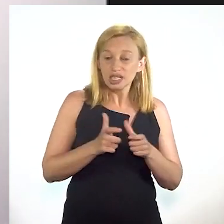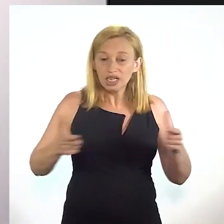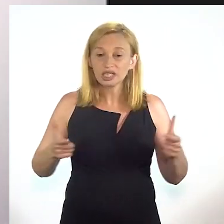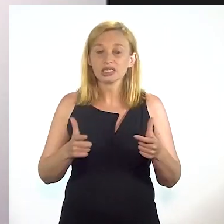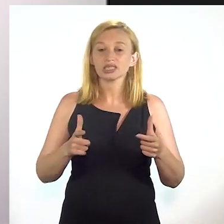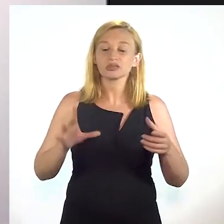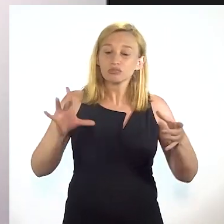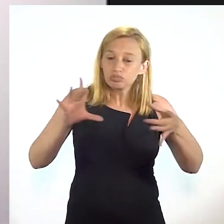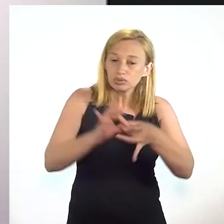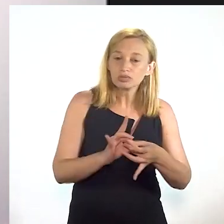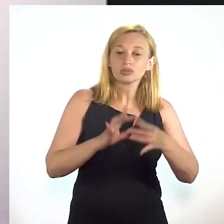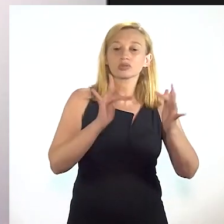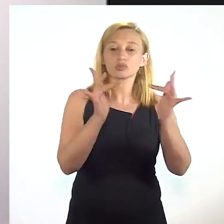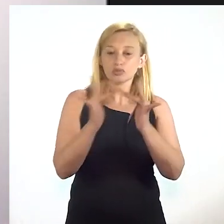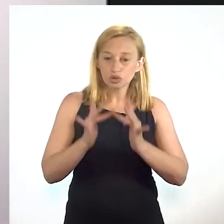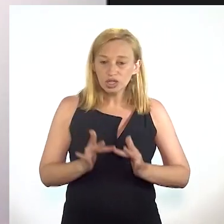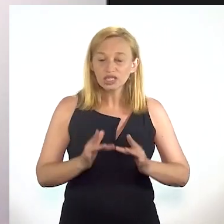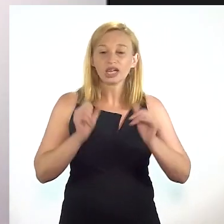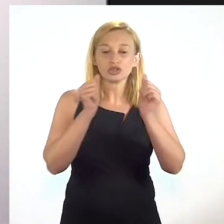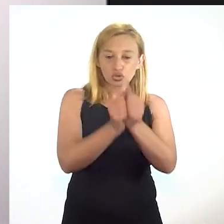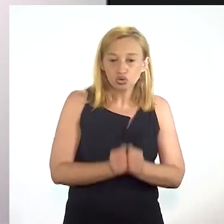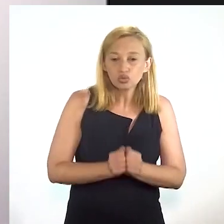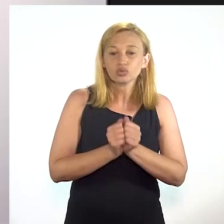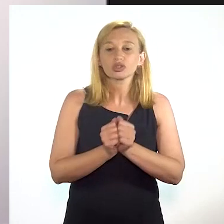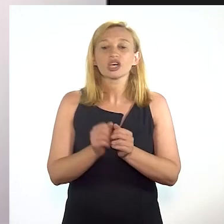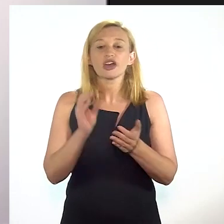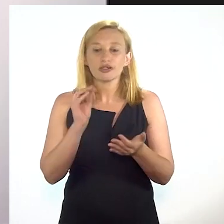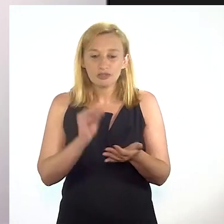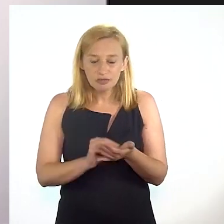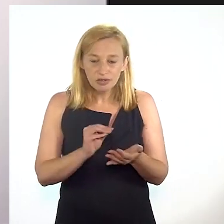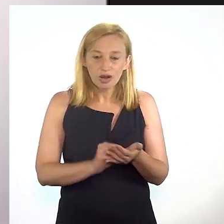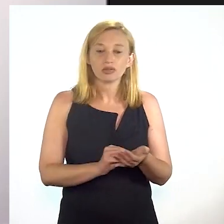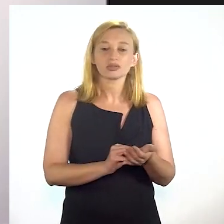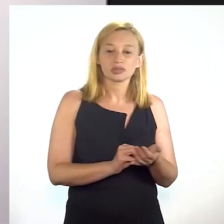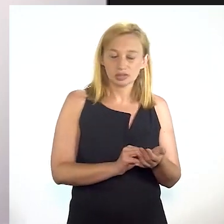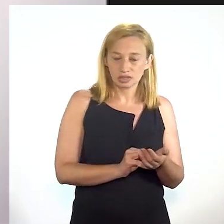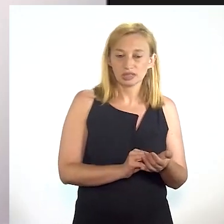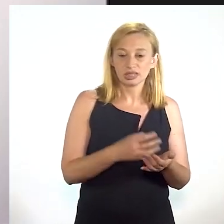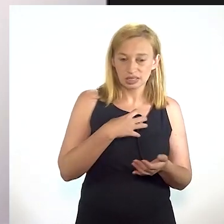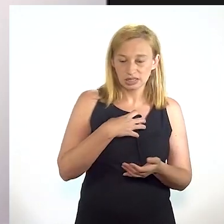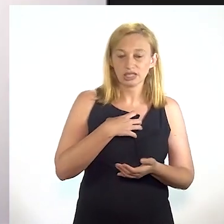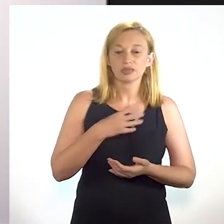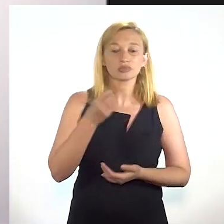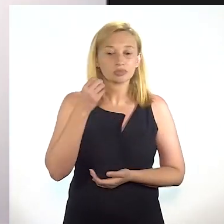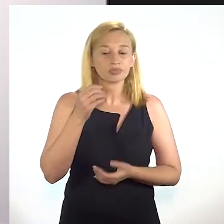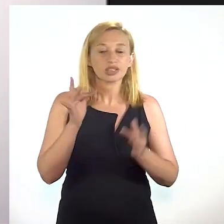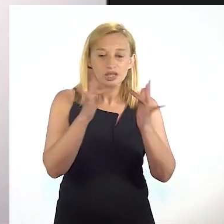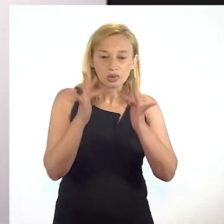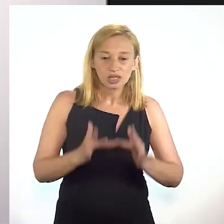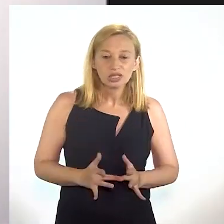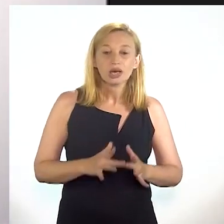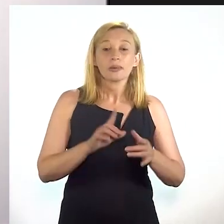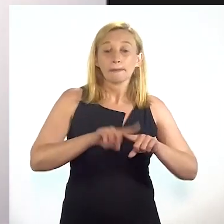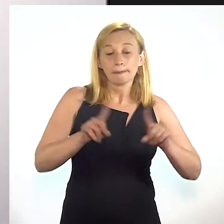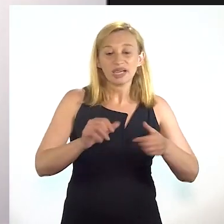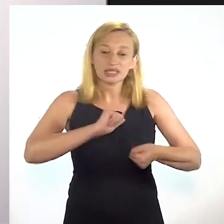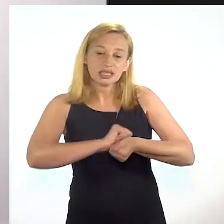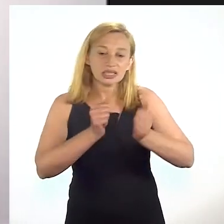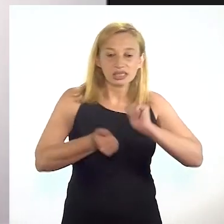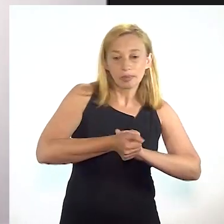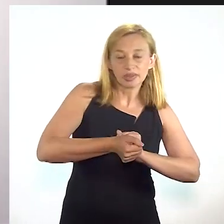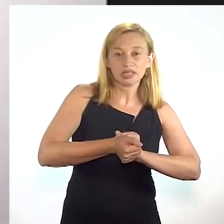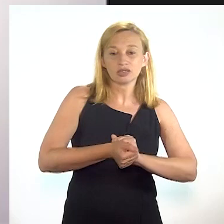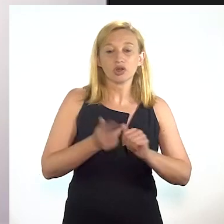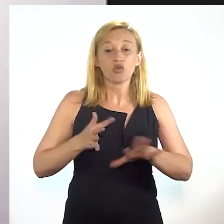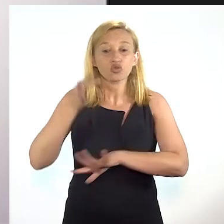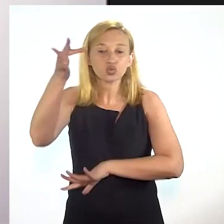uma sinergia muito grande, e a gente precisa o tempo todo estar conectado, e o tempo todo estar junto, e faz falta esse presencial. Mas, ao mesmo tempo, a gente está